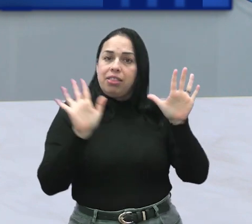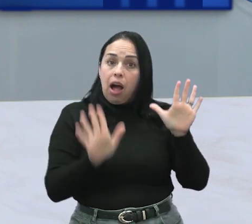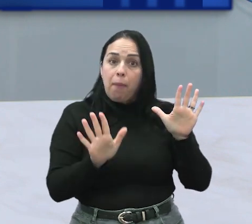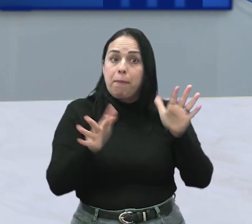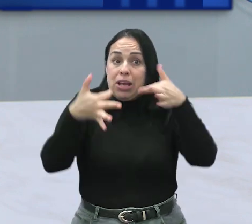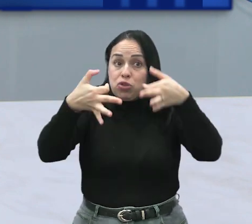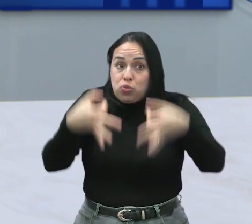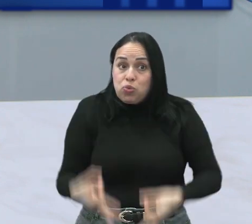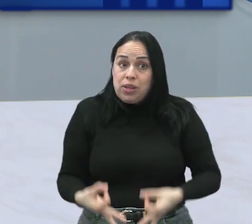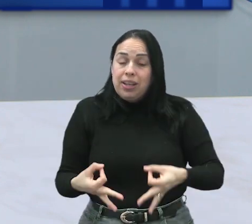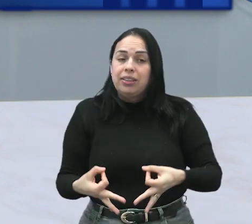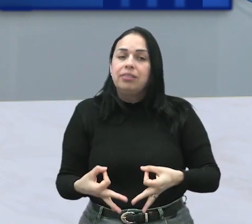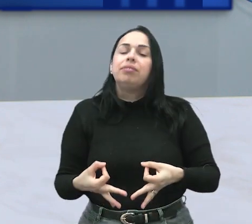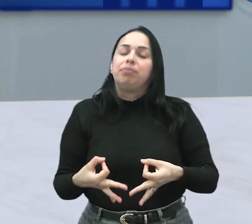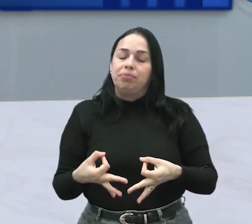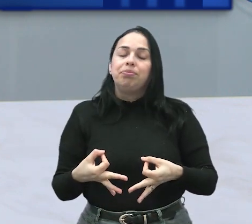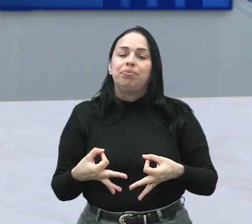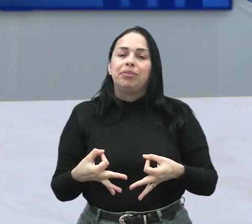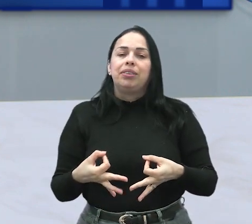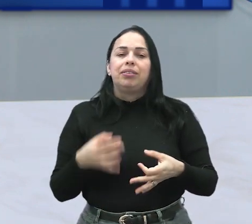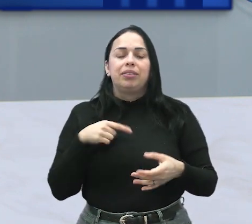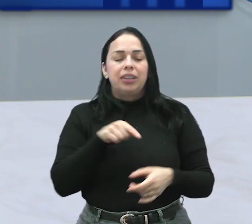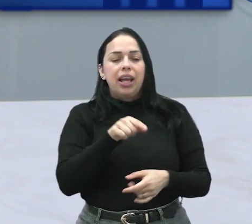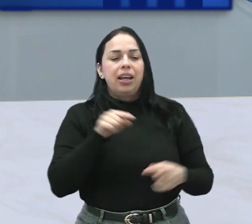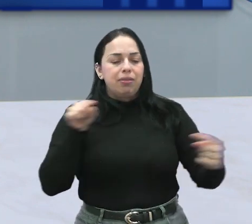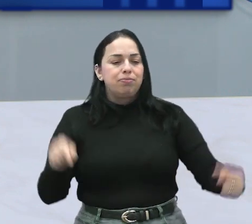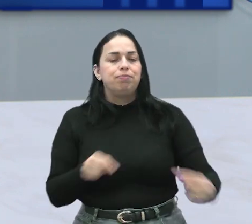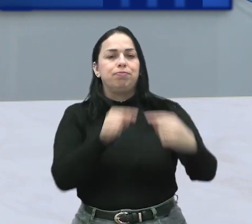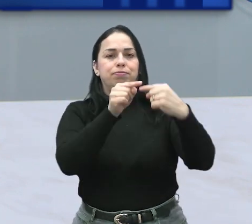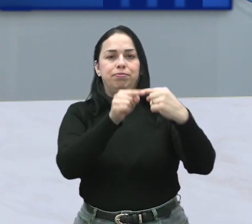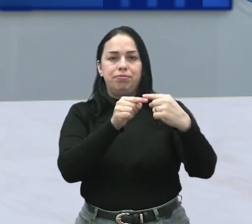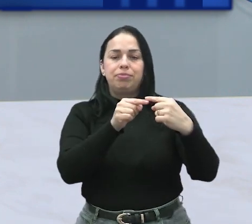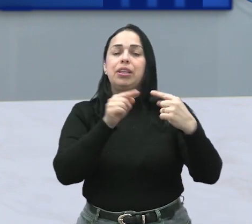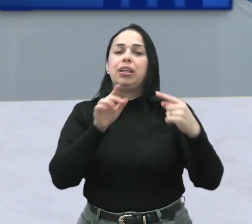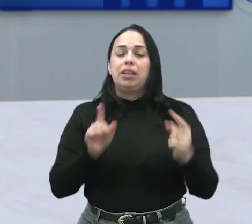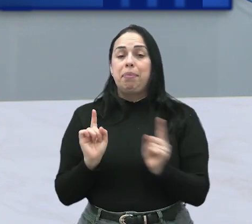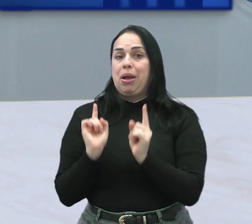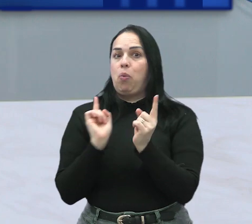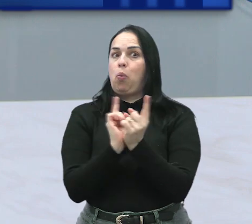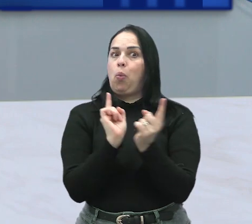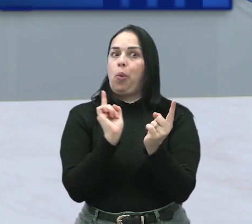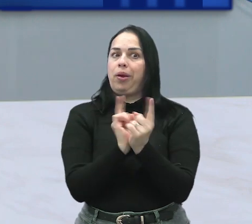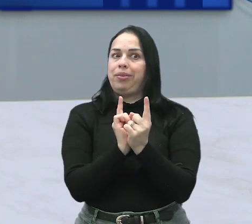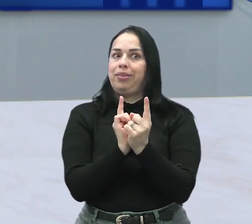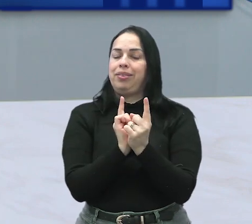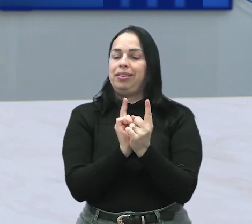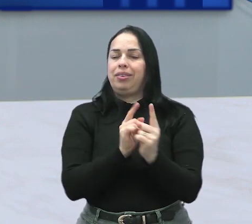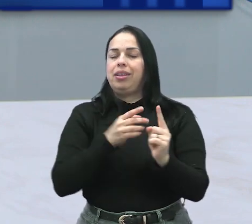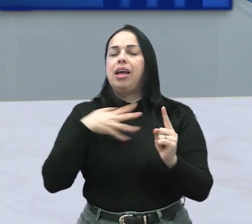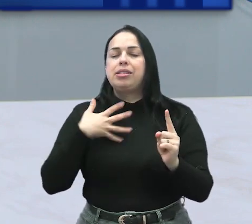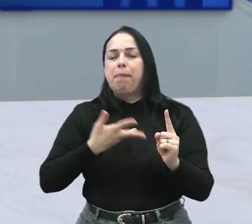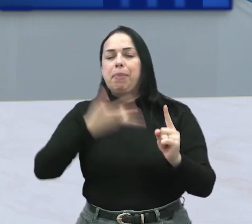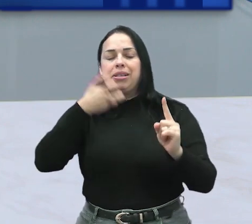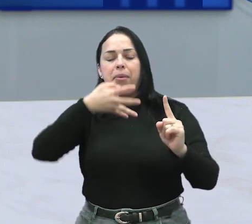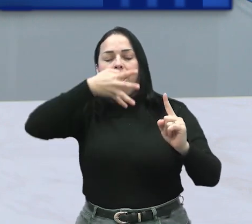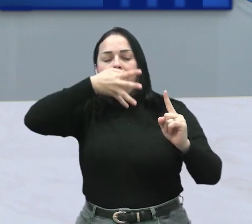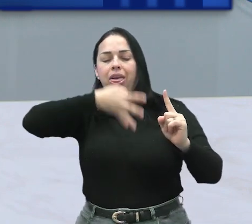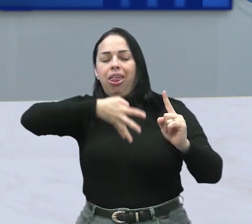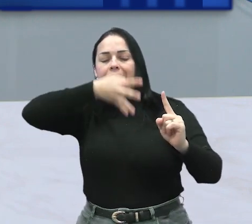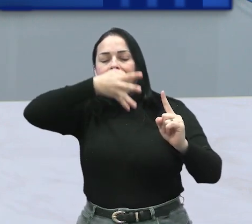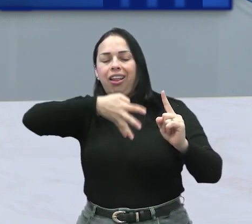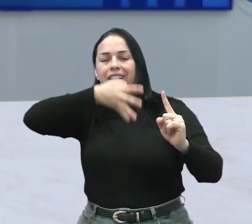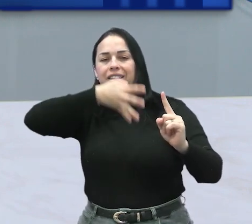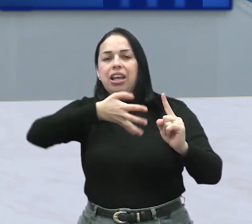o eficiente, sem dúvida, resolve muita questão do custo. E o atendimento é a leitura dessa demanda,